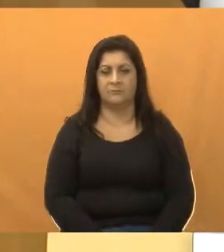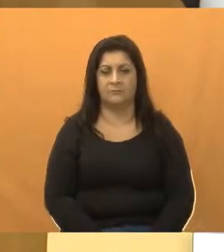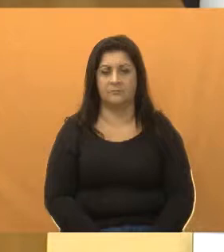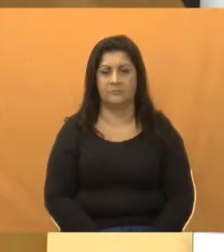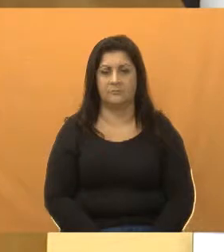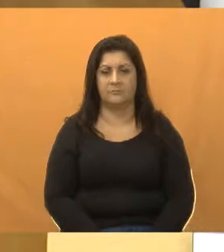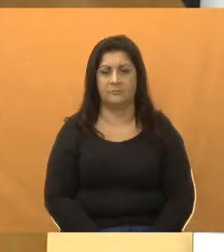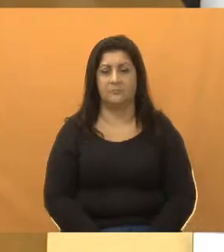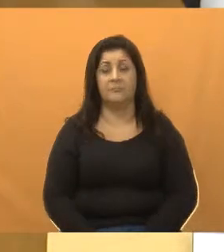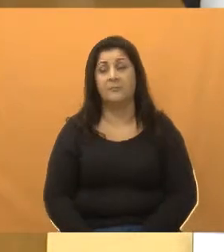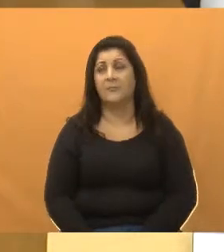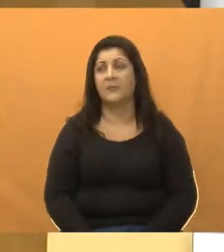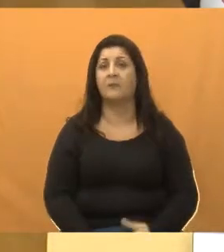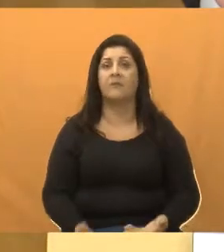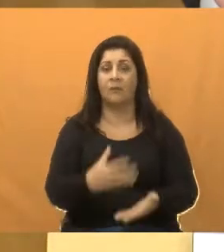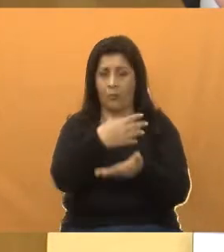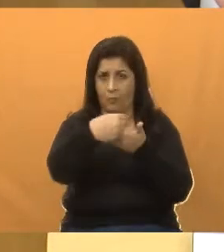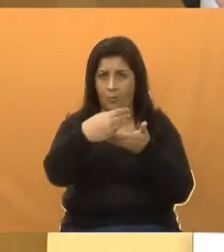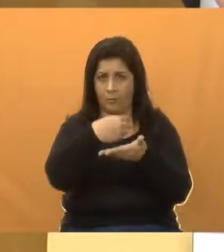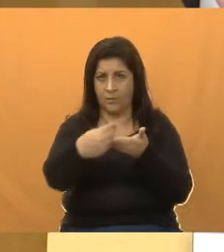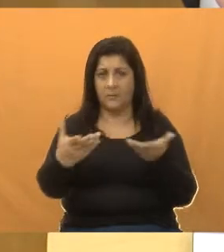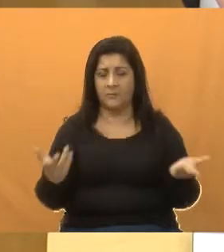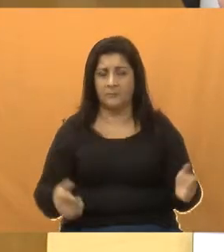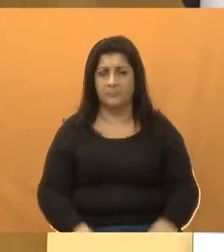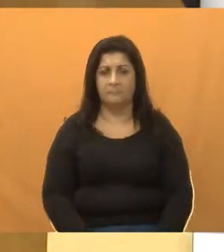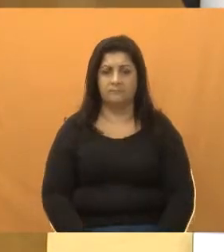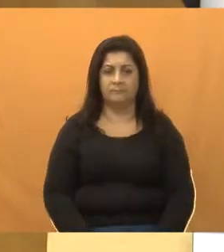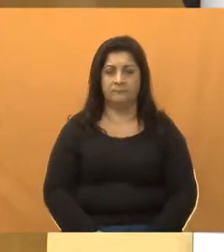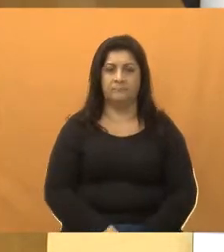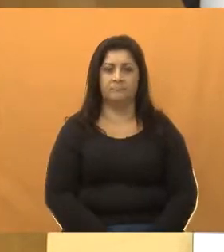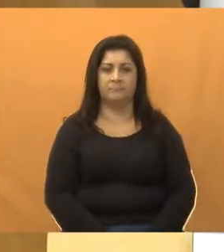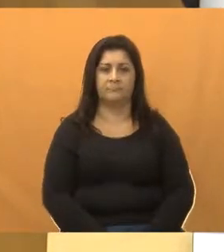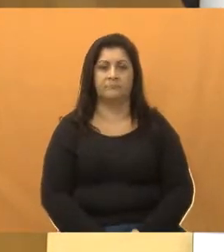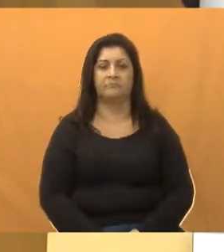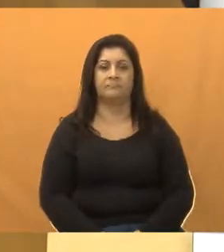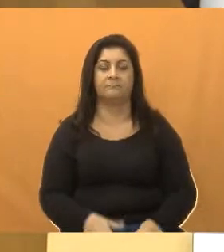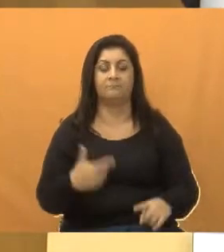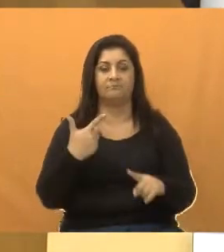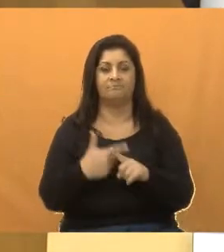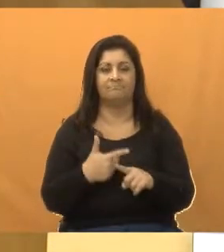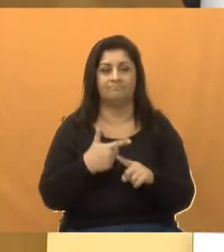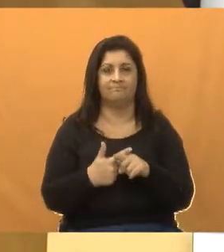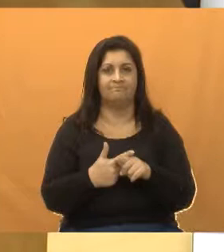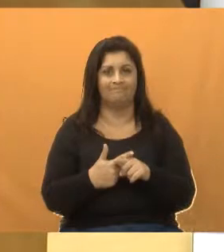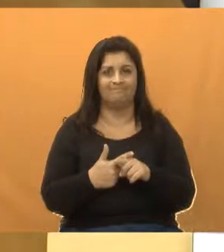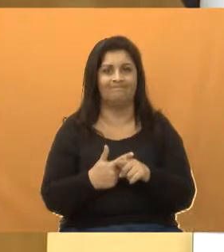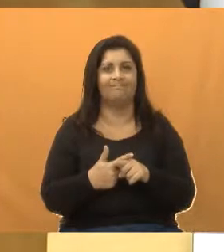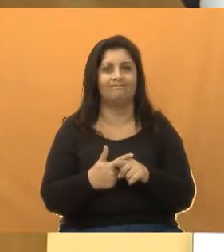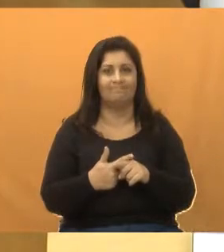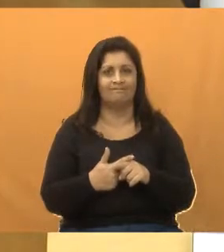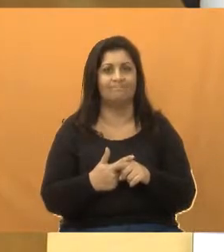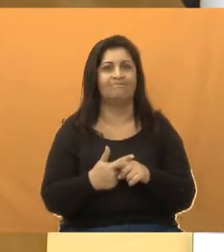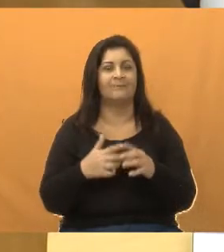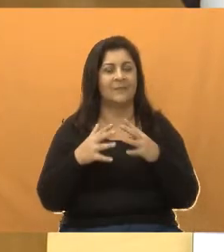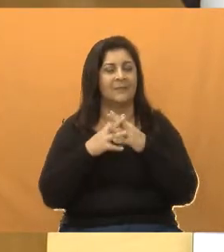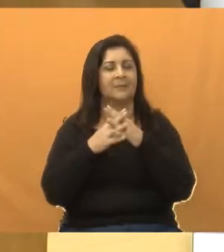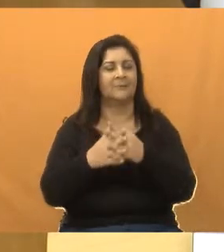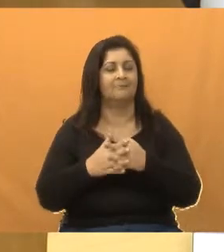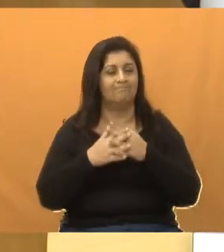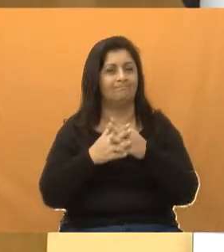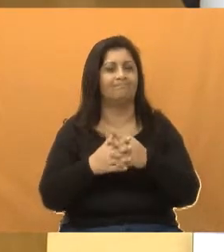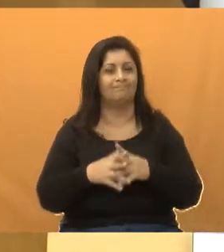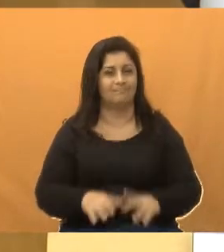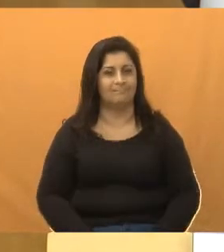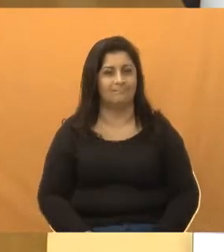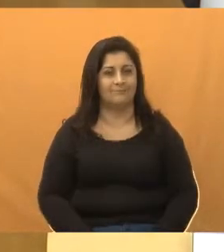Vamos ver se esse exemplo vai pegar na cidade. Porque ficou uma bomba aqui que só por Deus. Dá